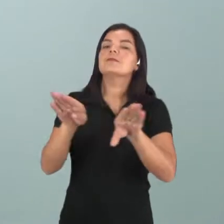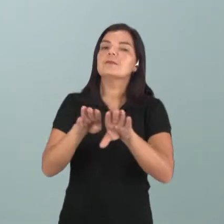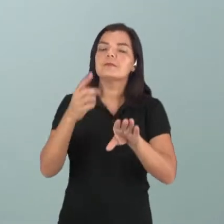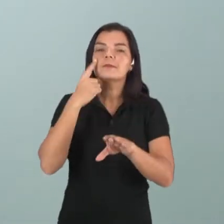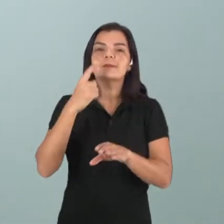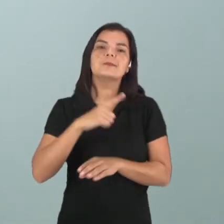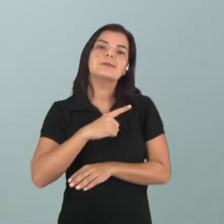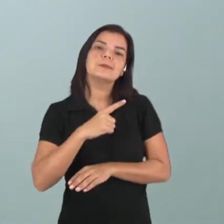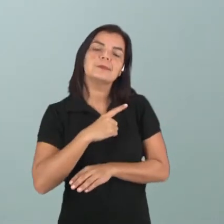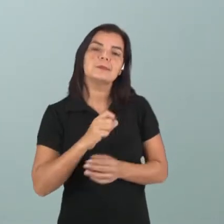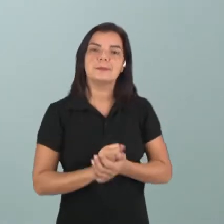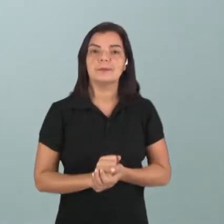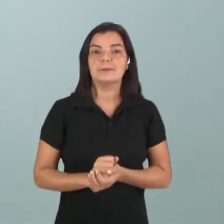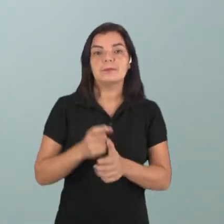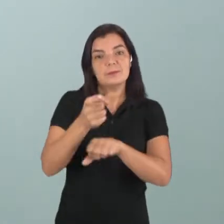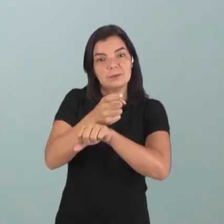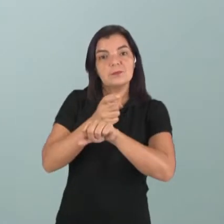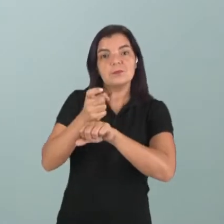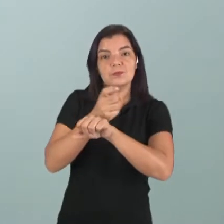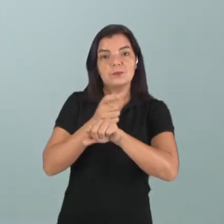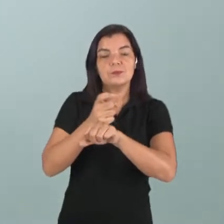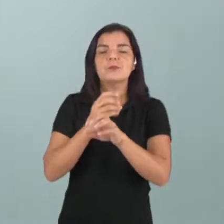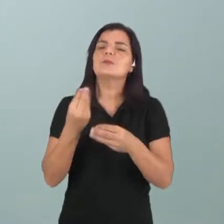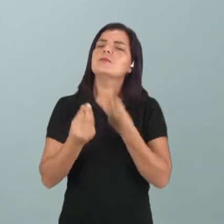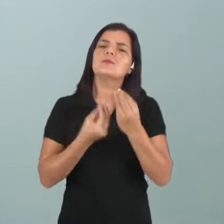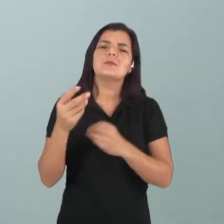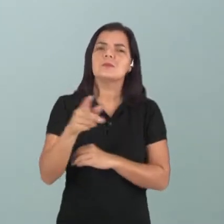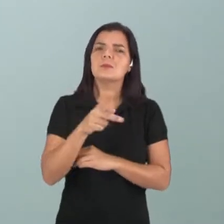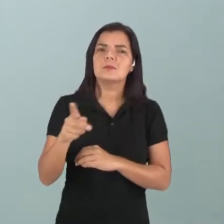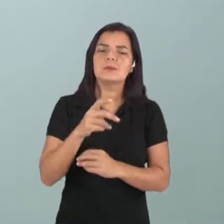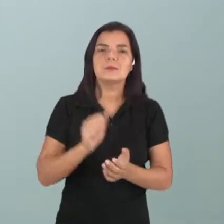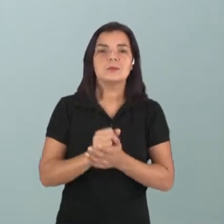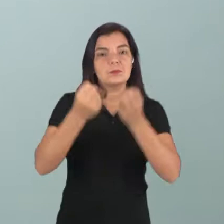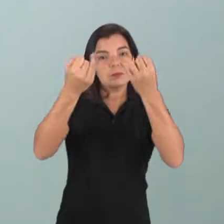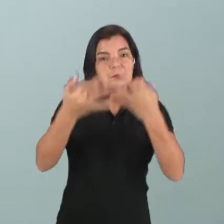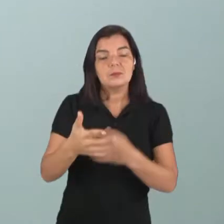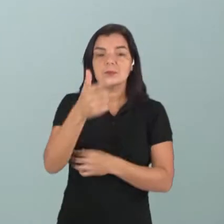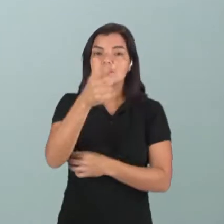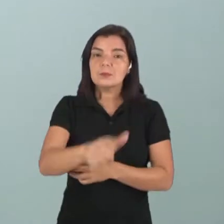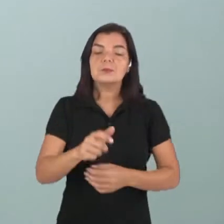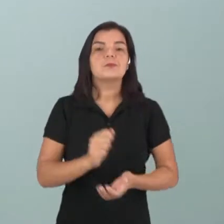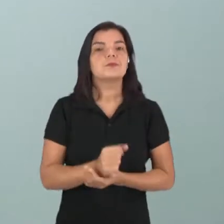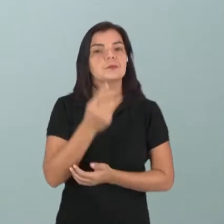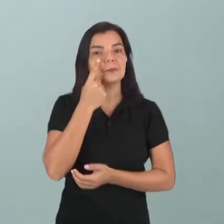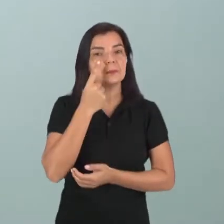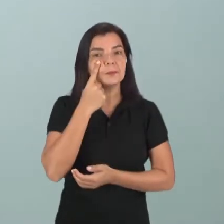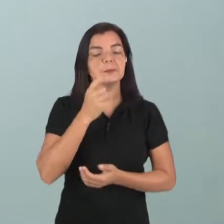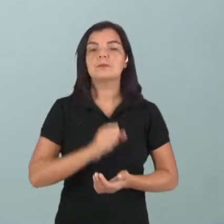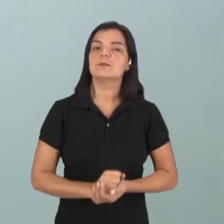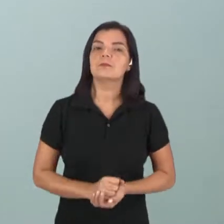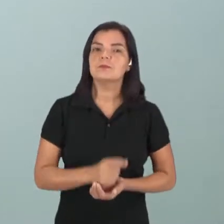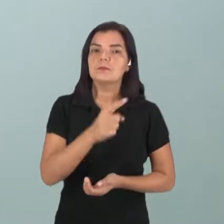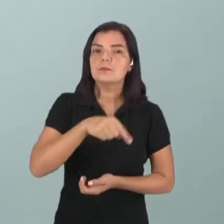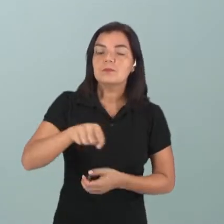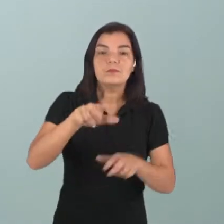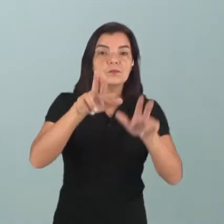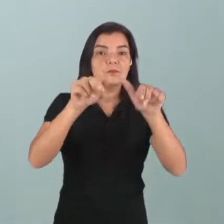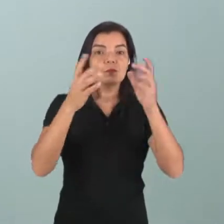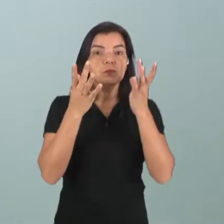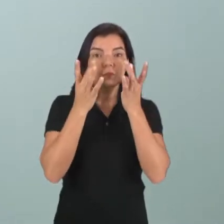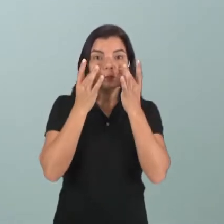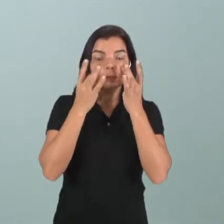gente vai ter uma função adjetiva. Como assim, professora? Explica de novo. Olha só, gente, você nunca